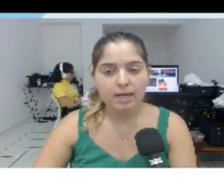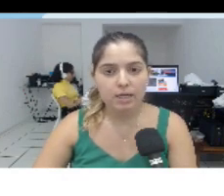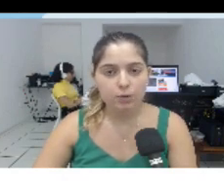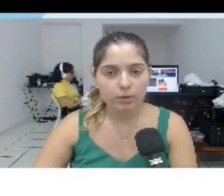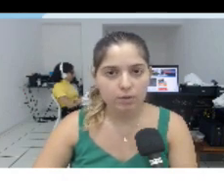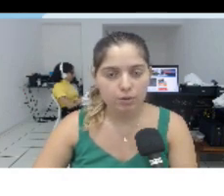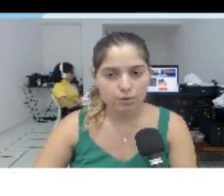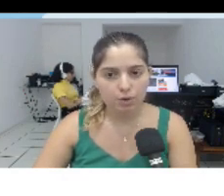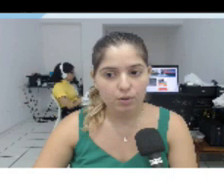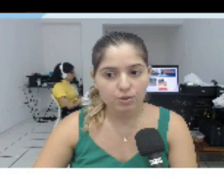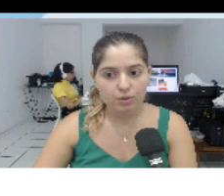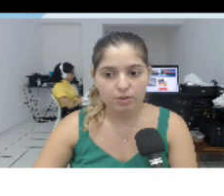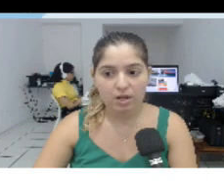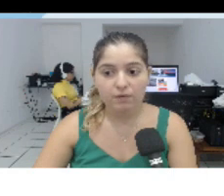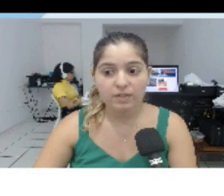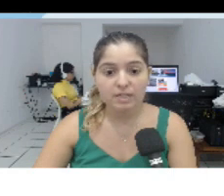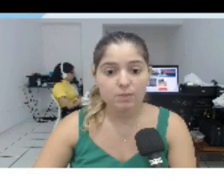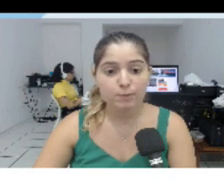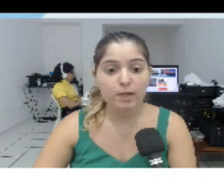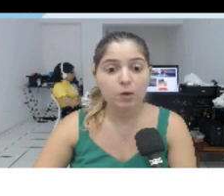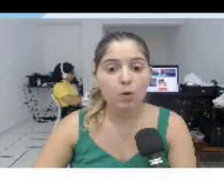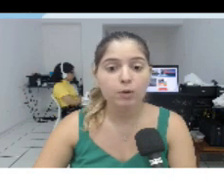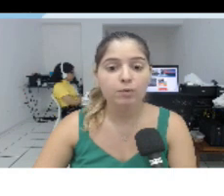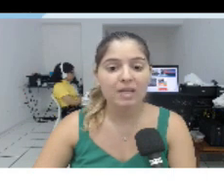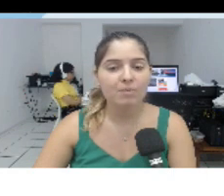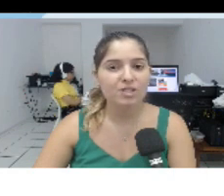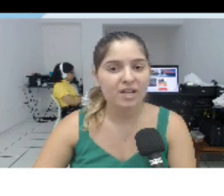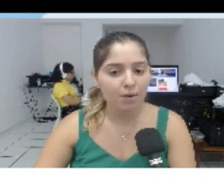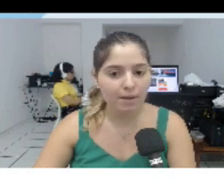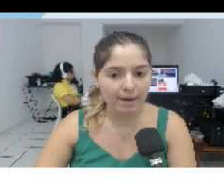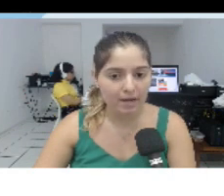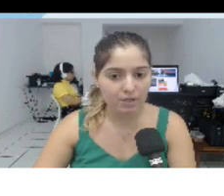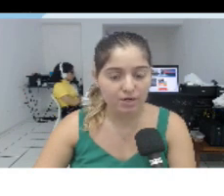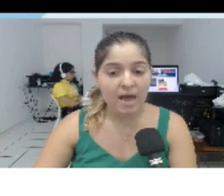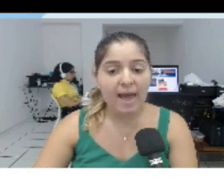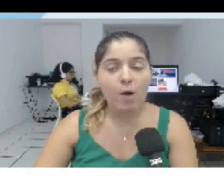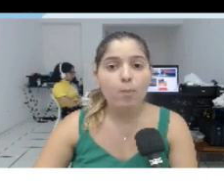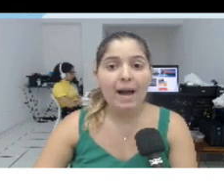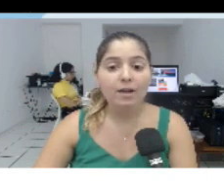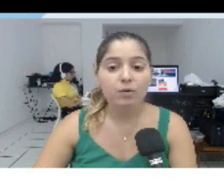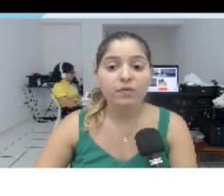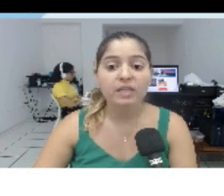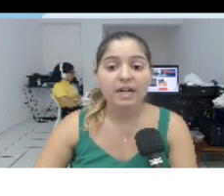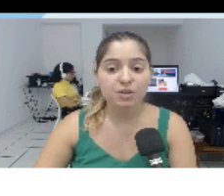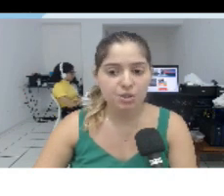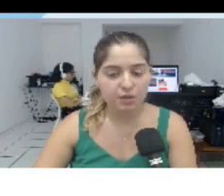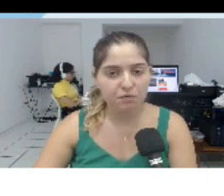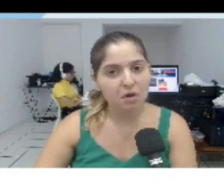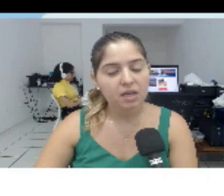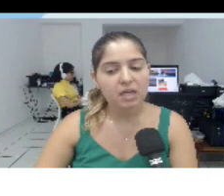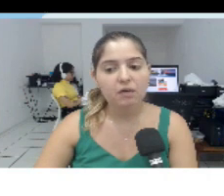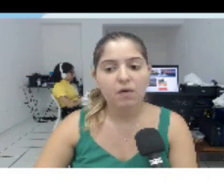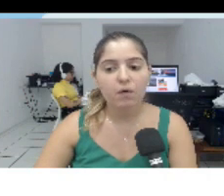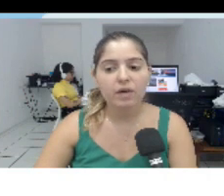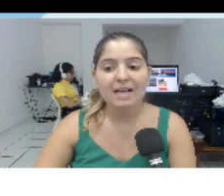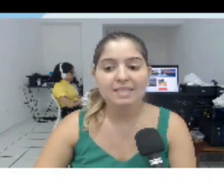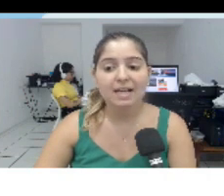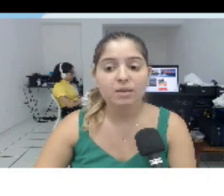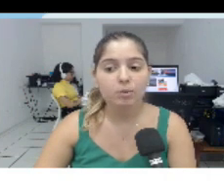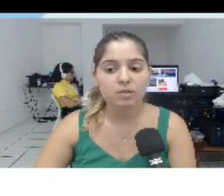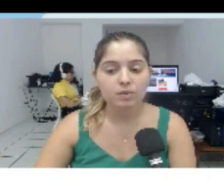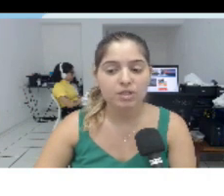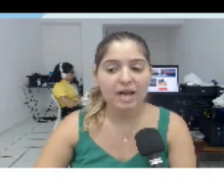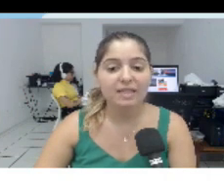Brasil, aqui do Rio Grande do Norte, nosso estado vizinho, explicou que o tema geral da marcha é o Pacto Federativo, que envolve